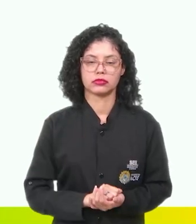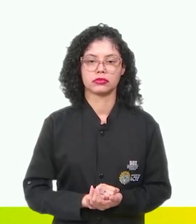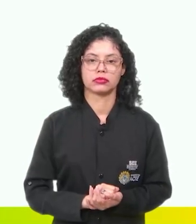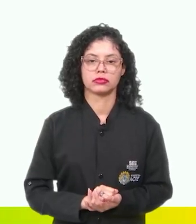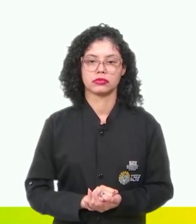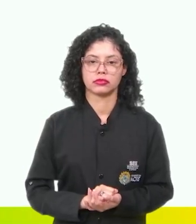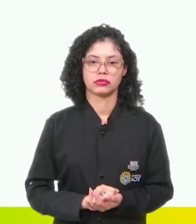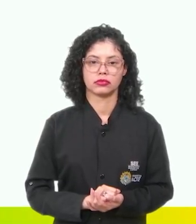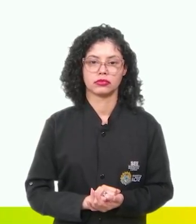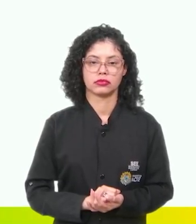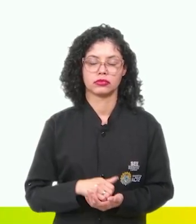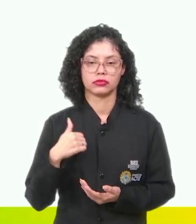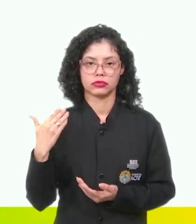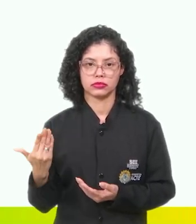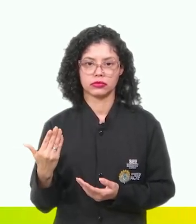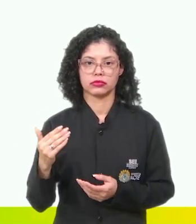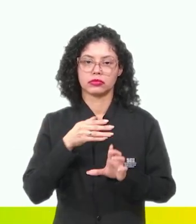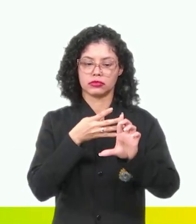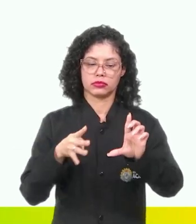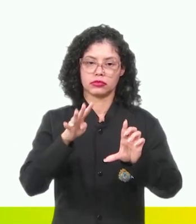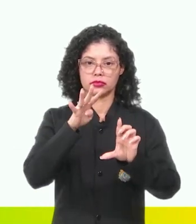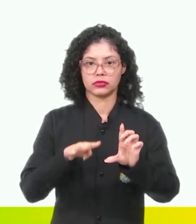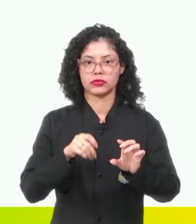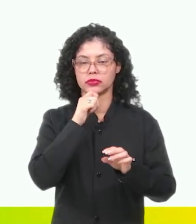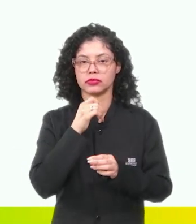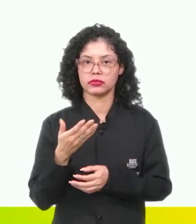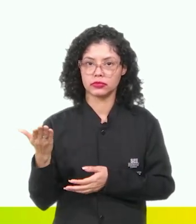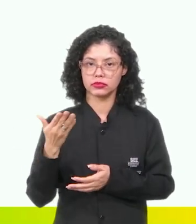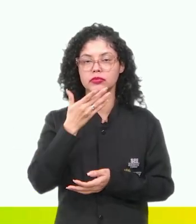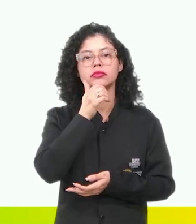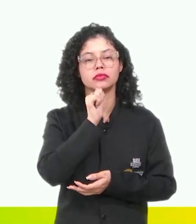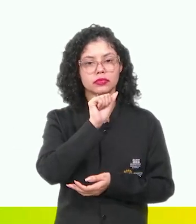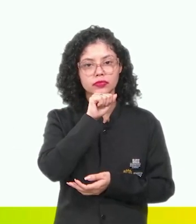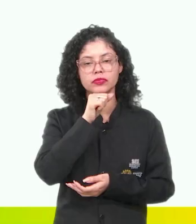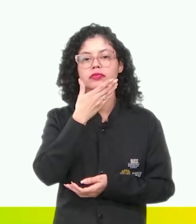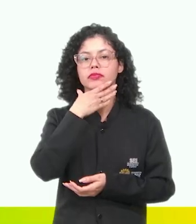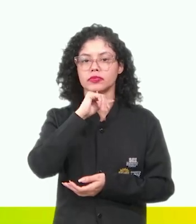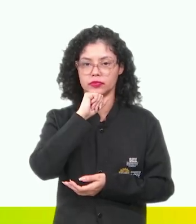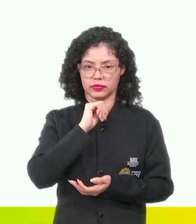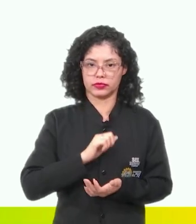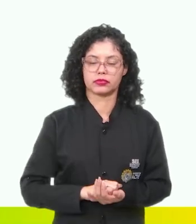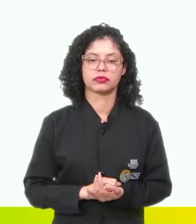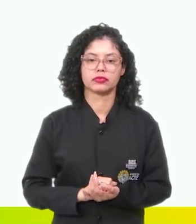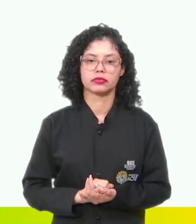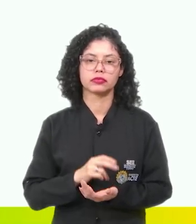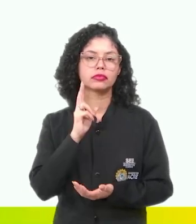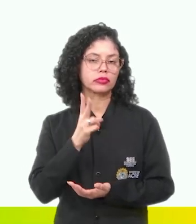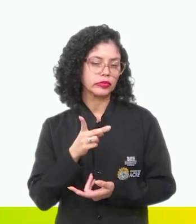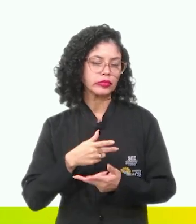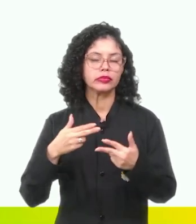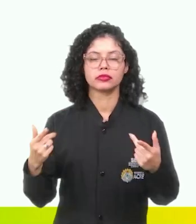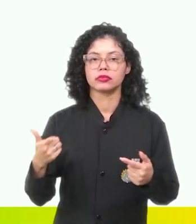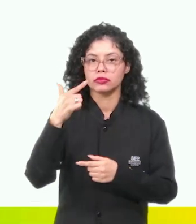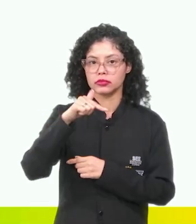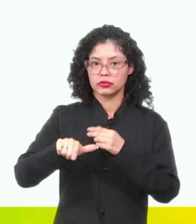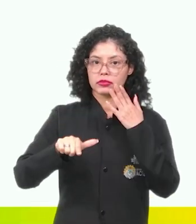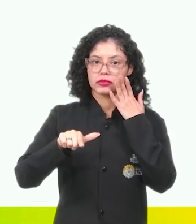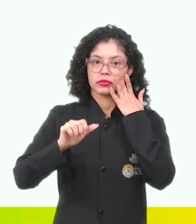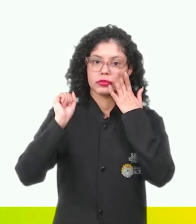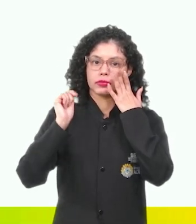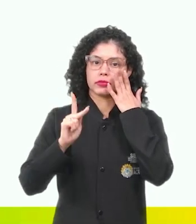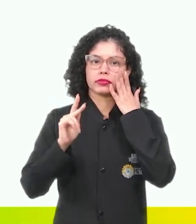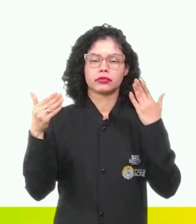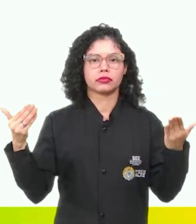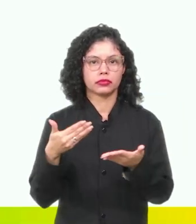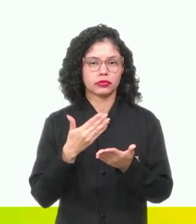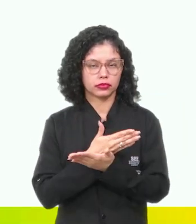o Vzinho, Rzinho aqui. Esse aqui é do pai, lembra? E o da mãe pra cá, a mesma coisa, eu repito, tá ok?